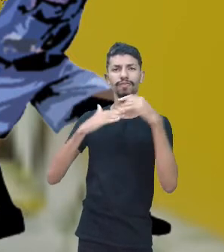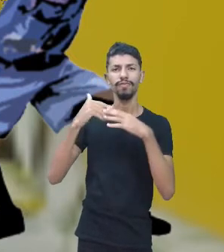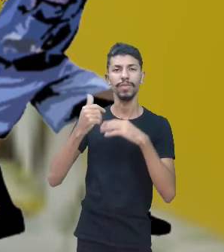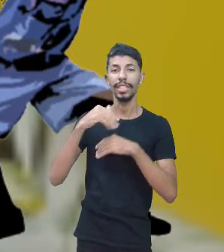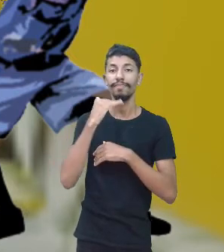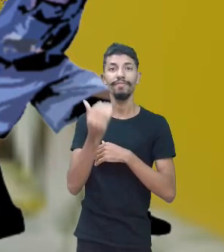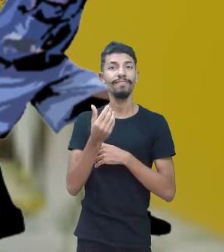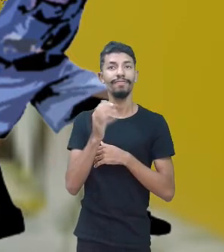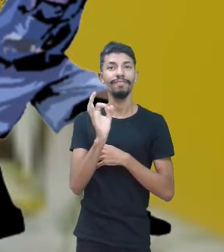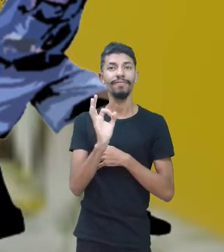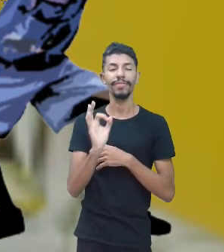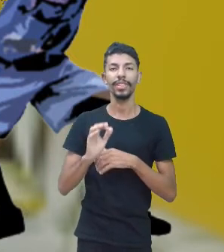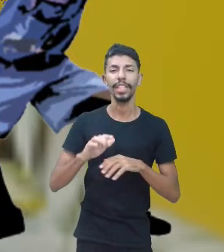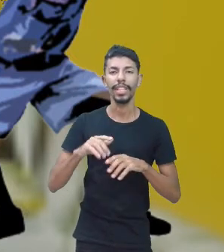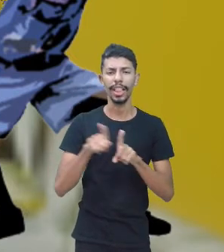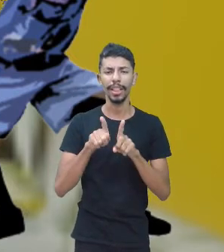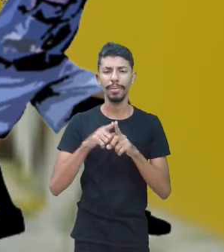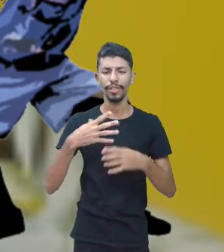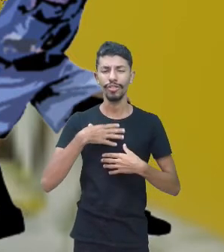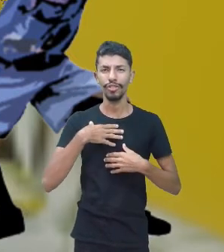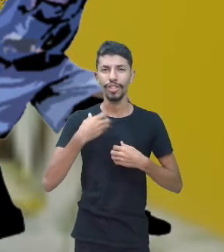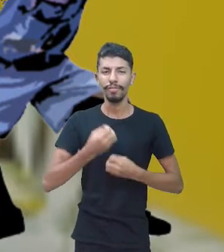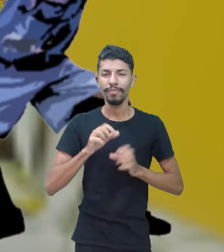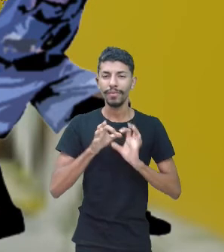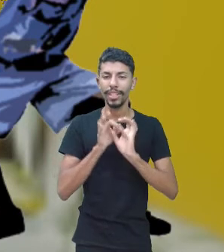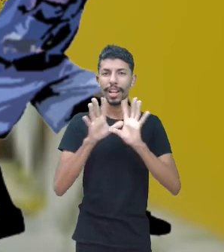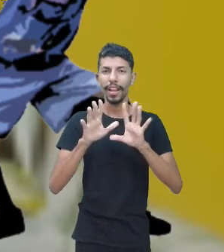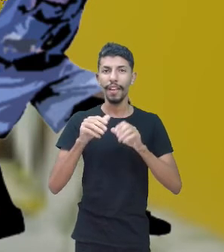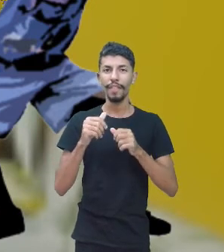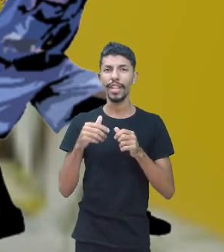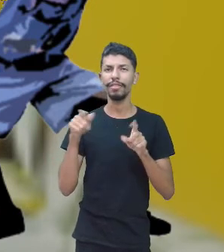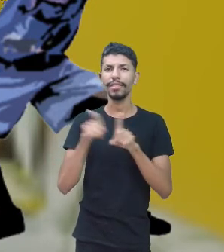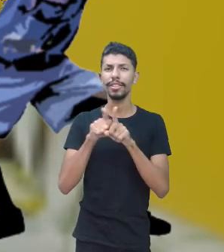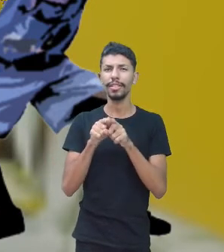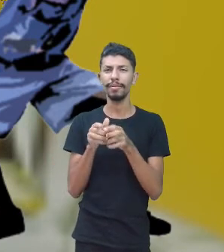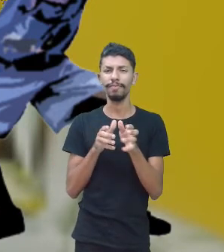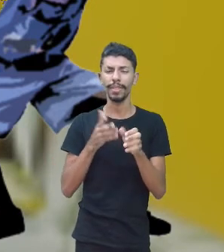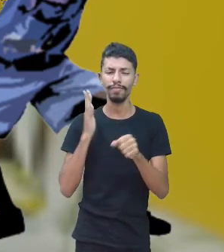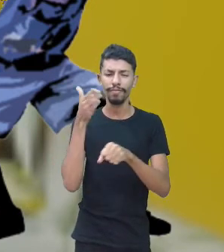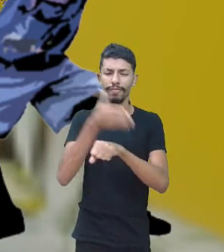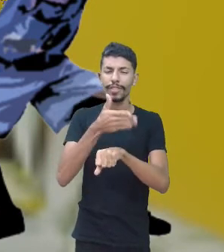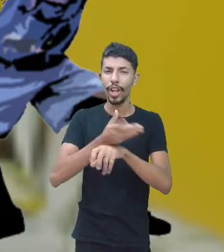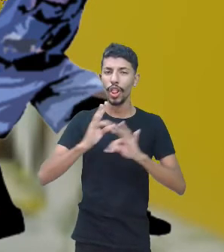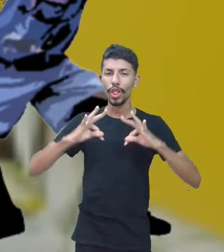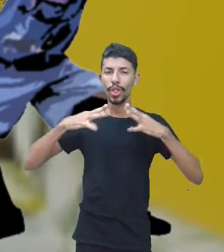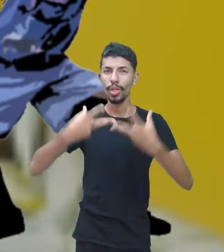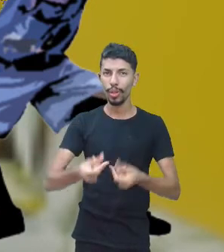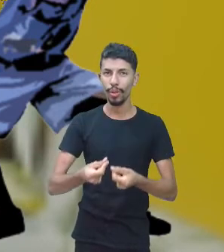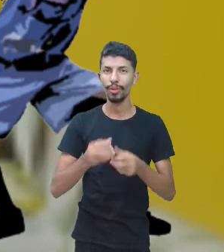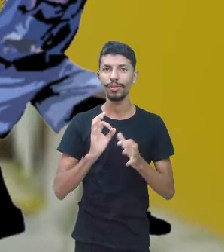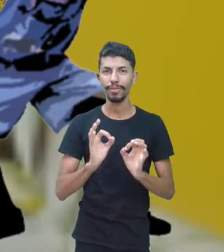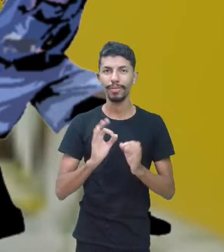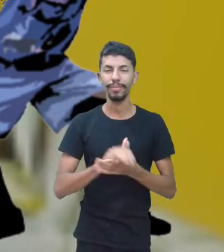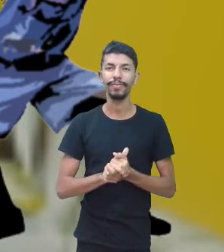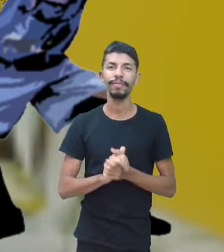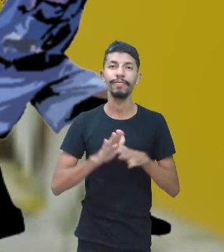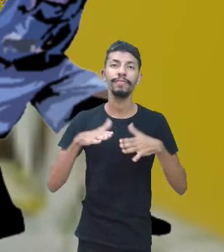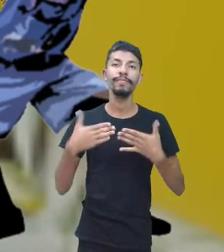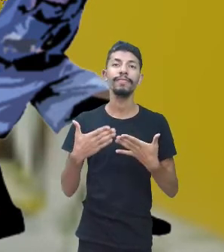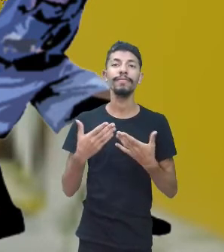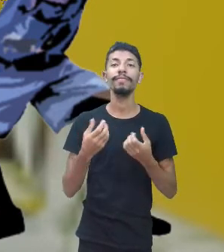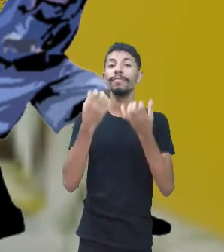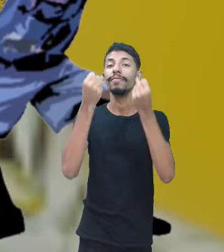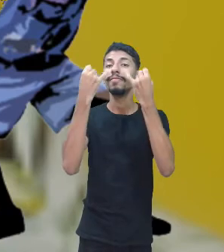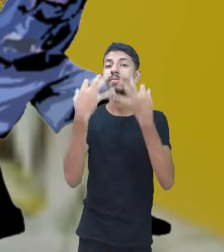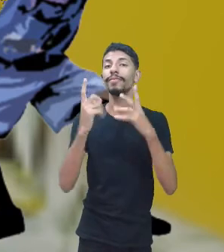forma espontânea e acessível a todo o público. Beleza? Então, eu queria dizer